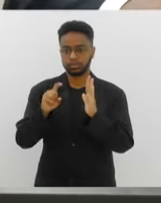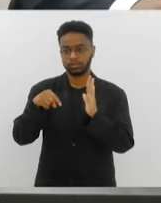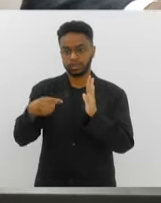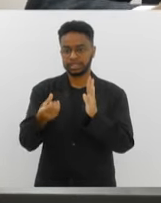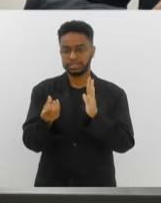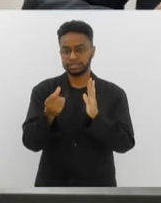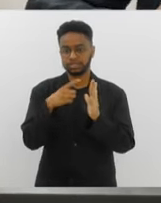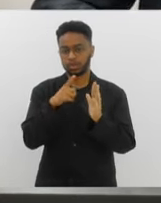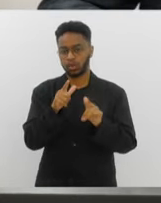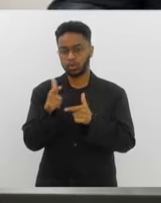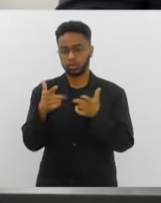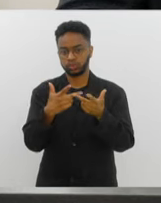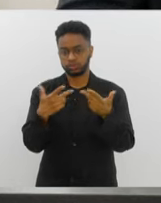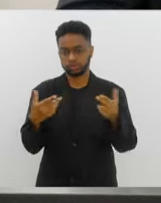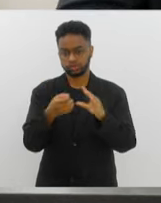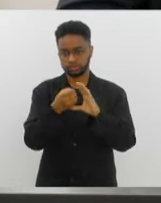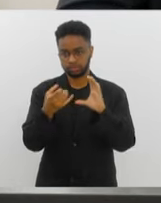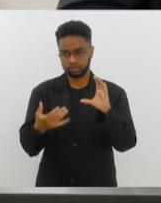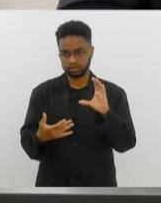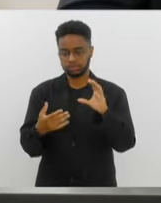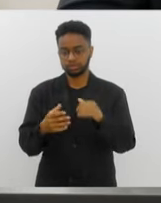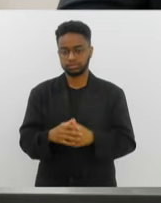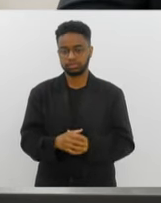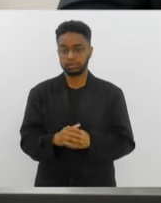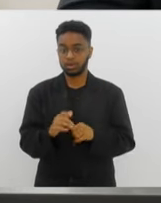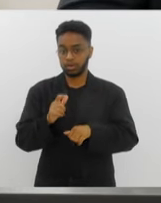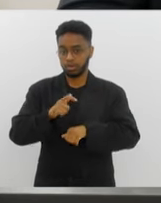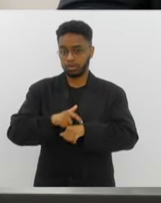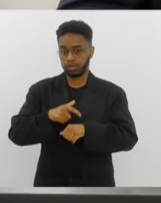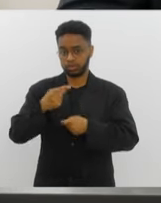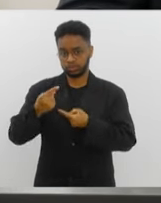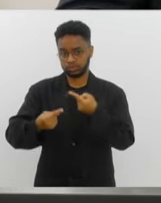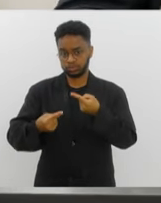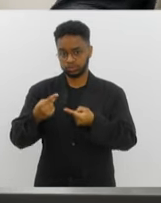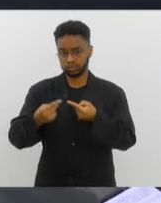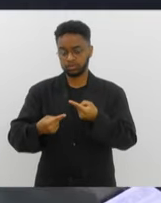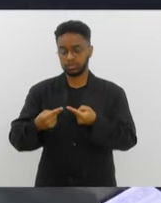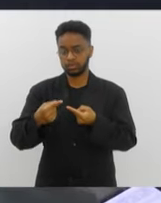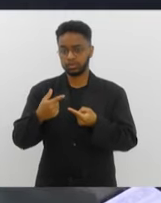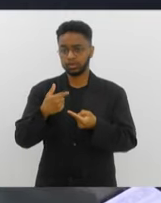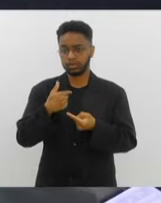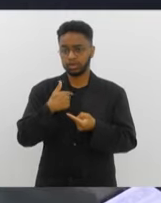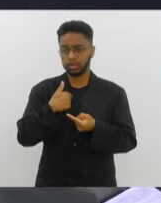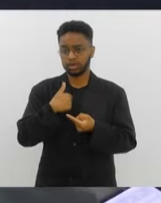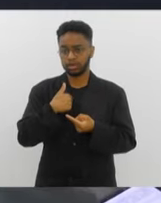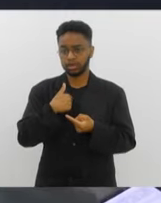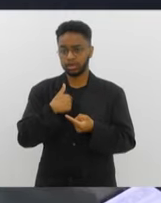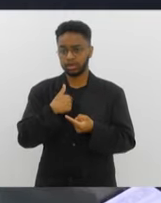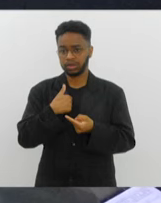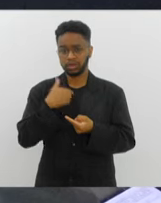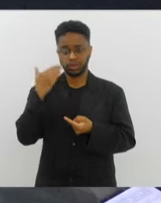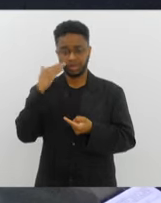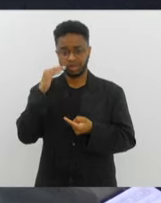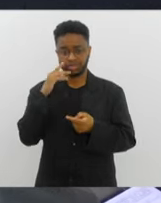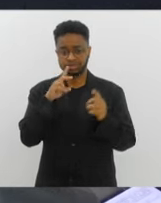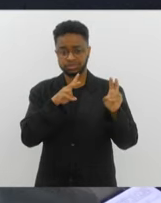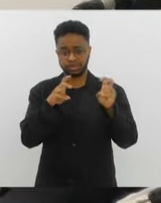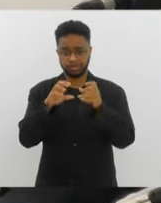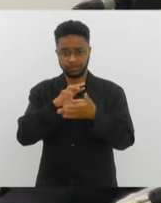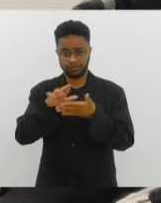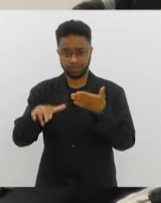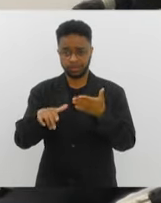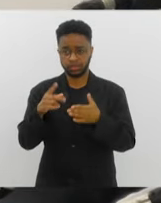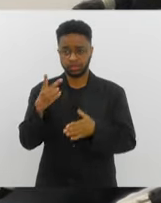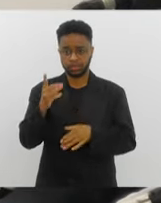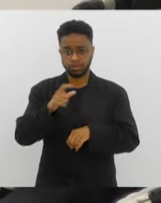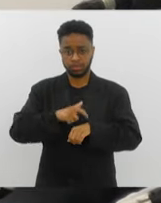outras nuances. Presidente, confesso que durante a discussão eu cheguei a ter entendimento diverso por duas vezes. Uma hora que o